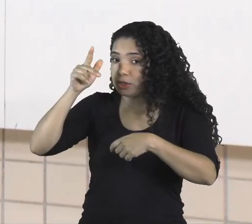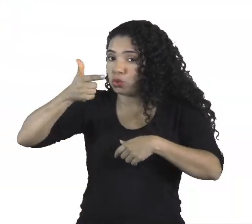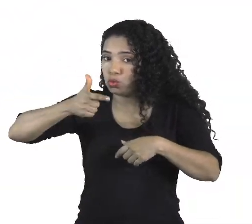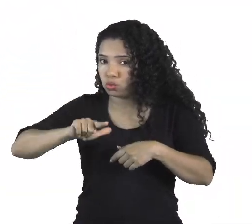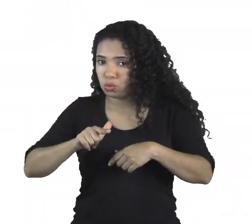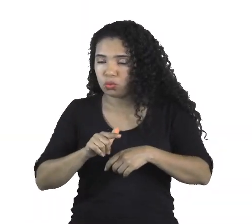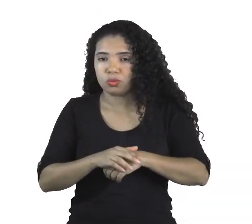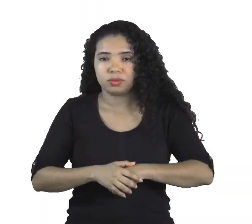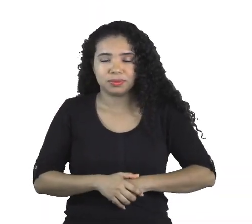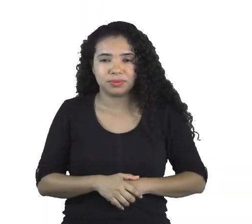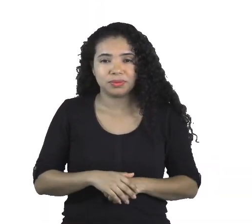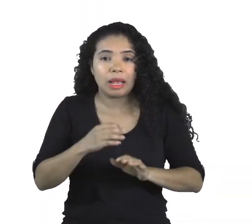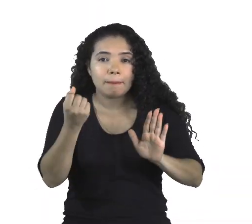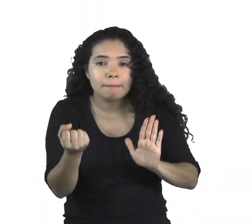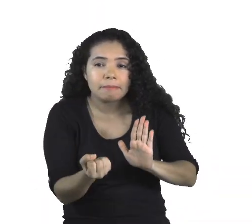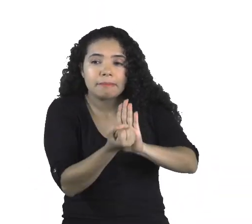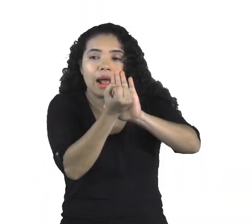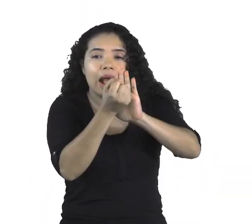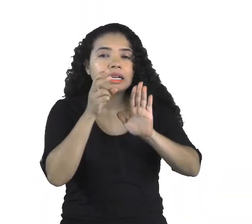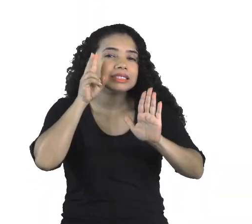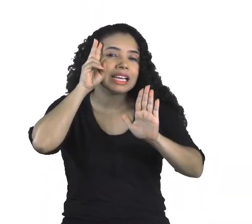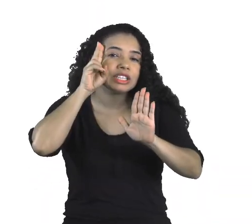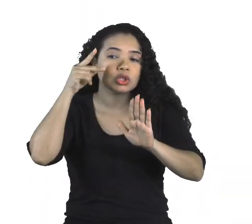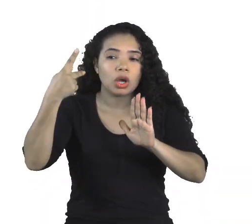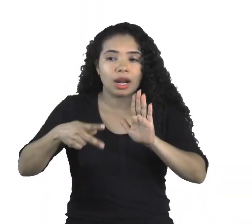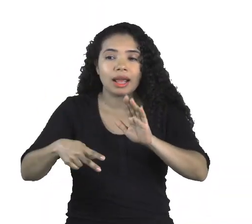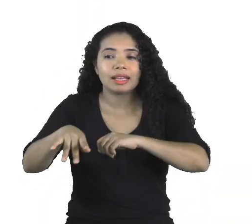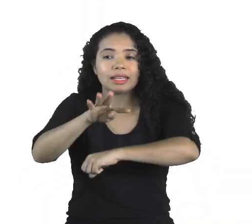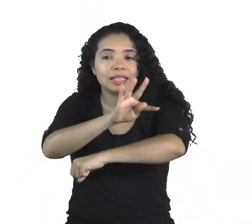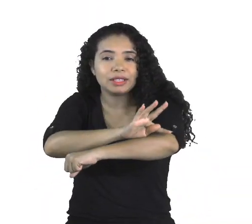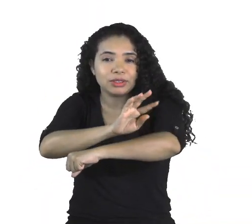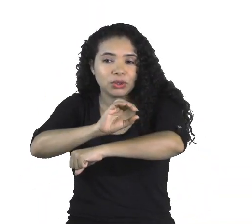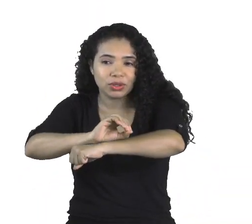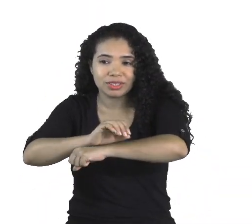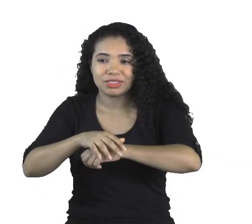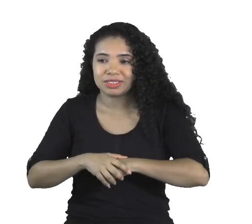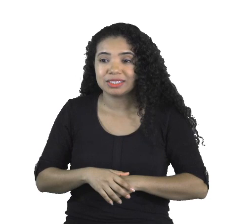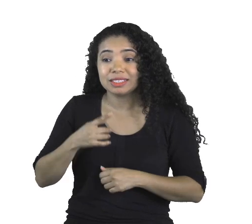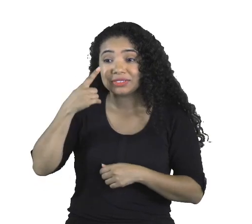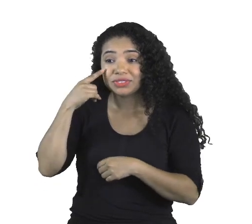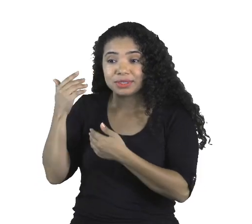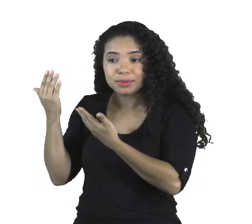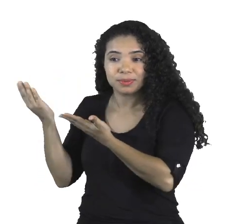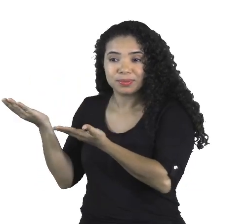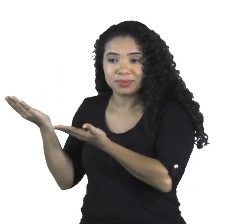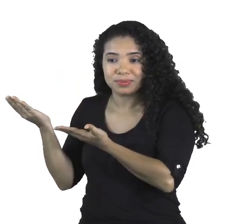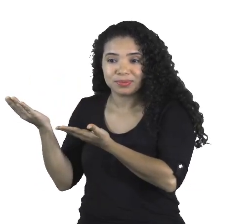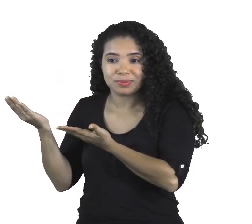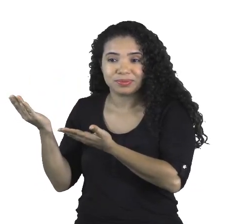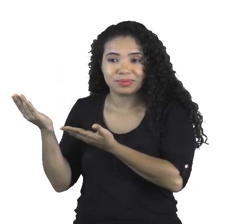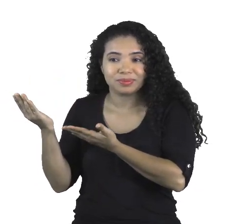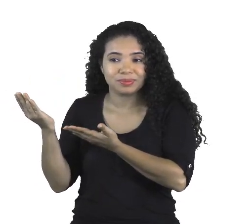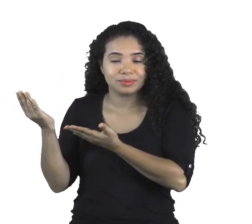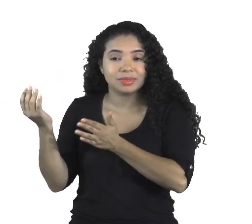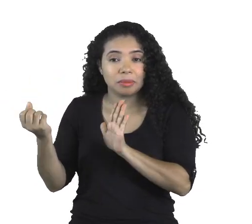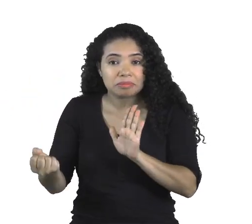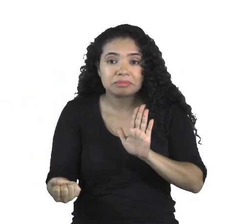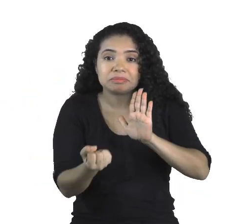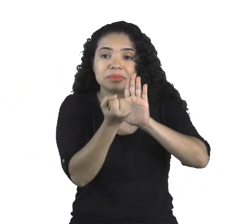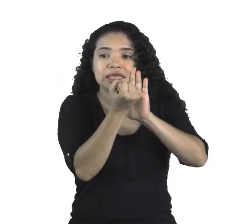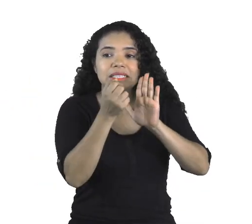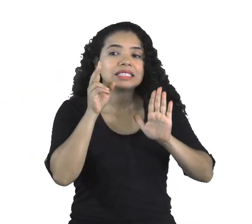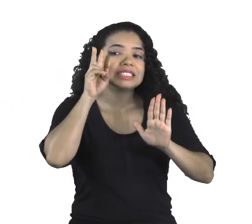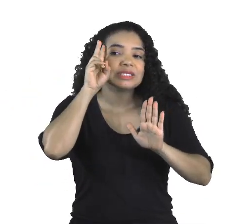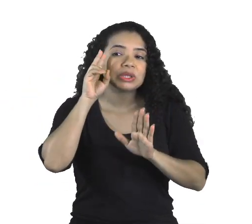do marcos da nossa história aqui do Tocantins. Olha esse slide aí, o último. Marcos na história do Tocantins. Lembra